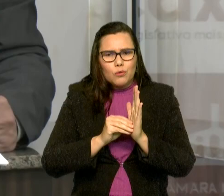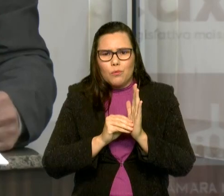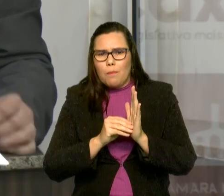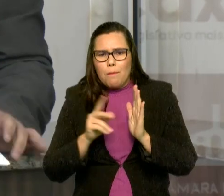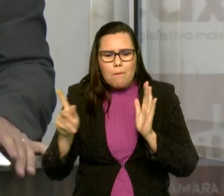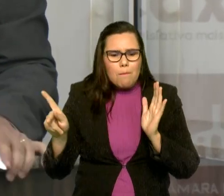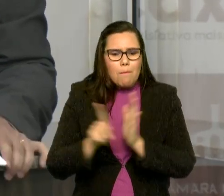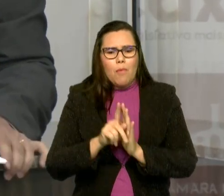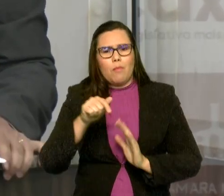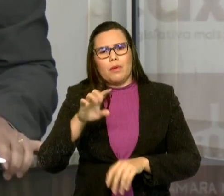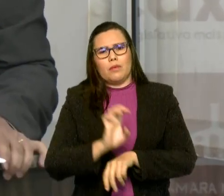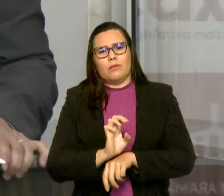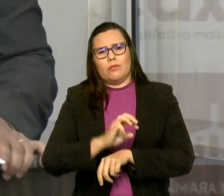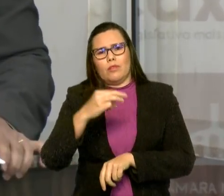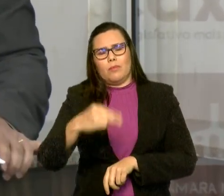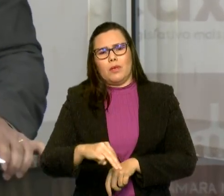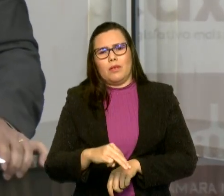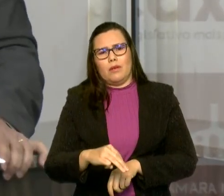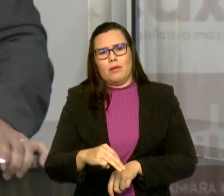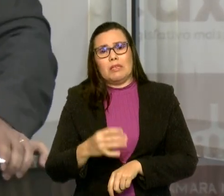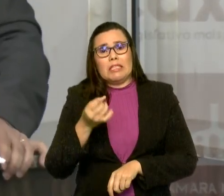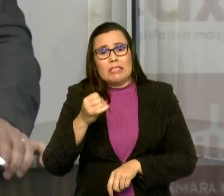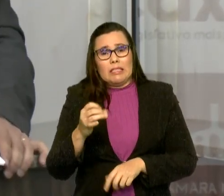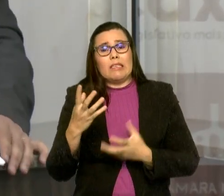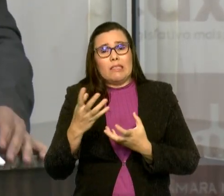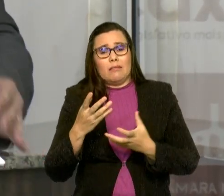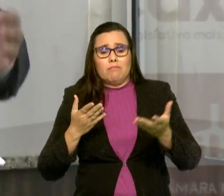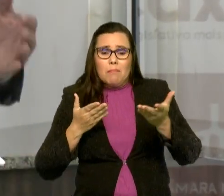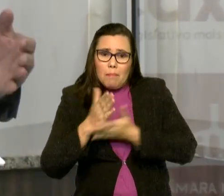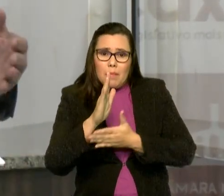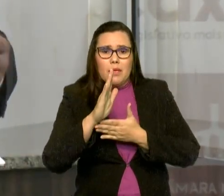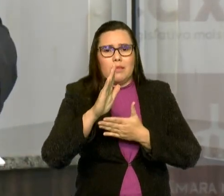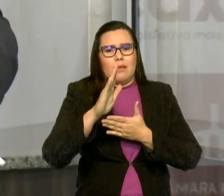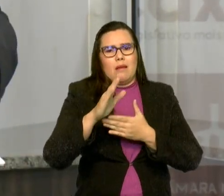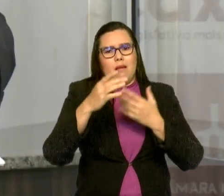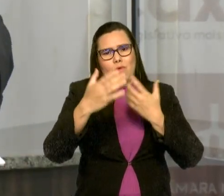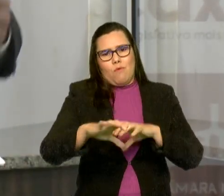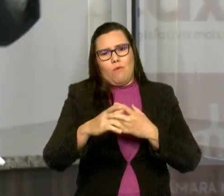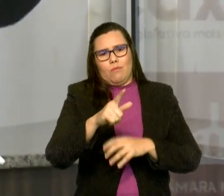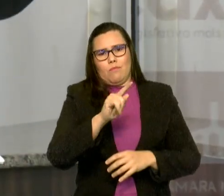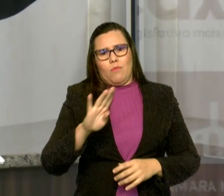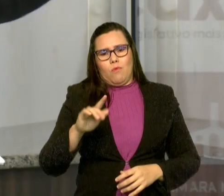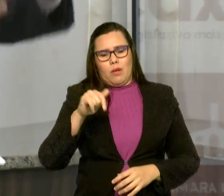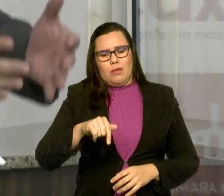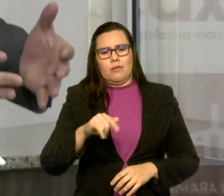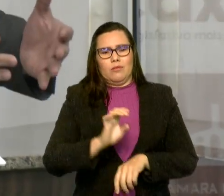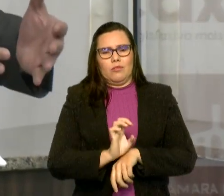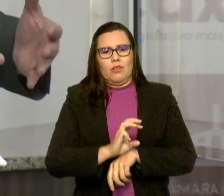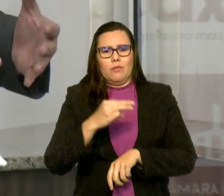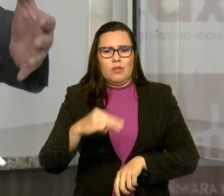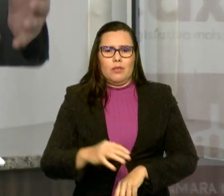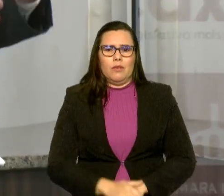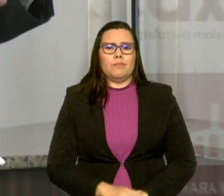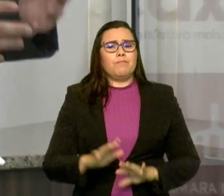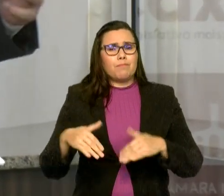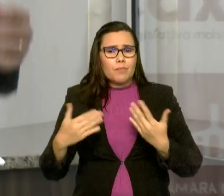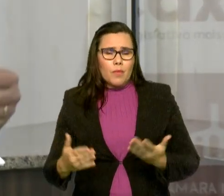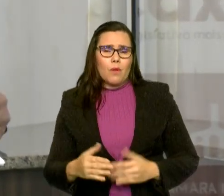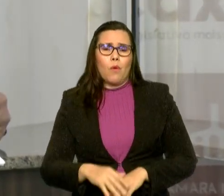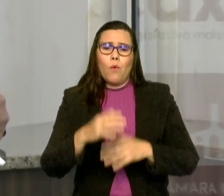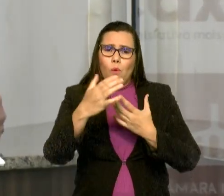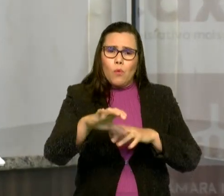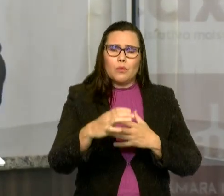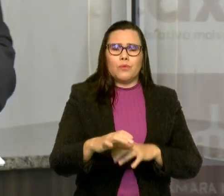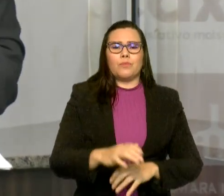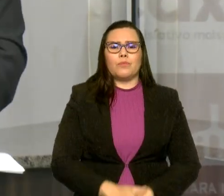da nossa literatura, como é, por exemplo, Gonçalves Dias. Eu costumo dizer, por que explorar no concurso público Machado